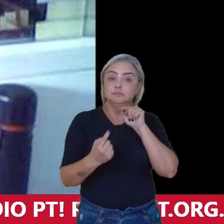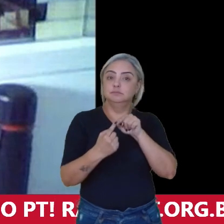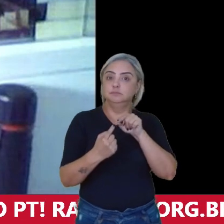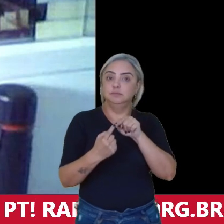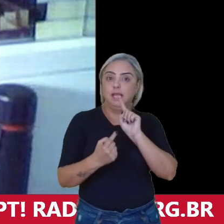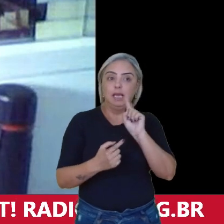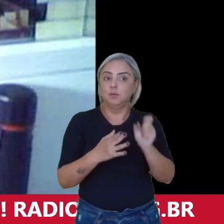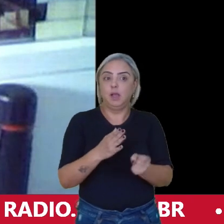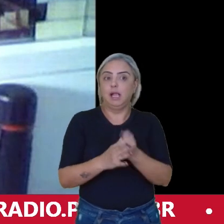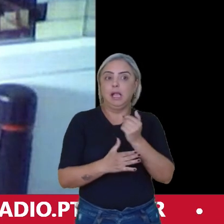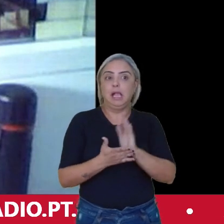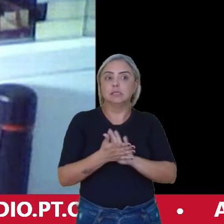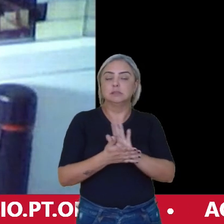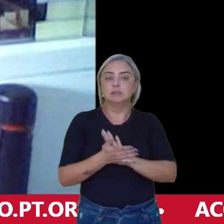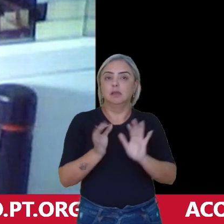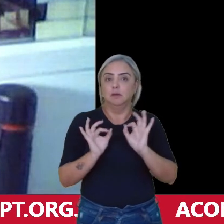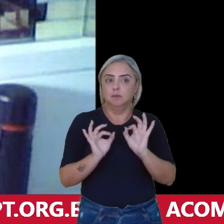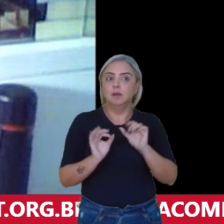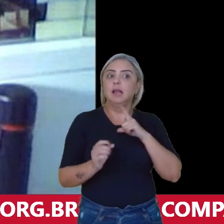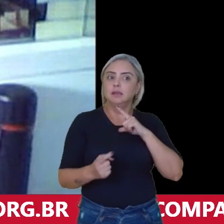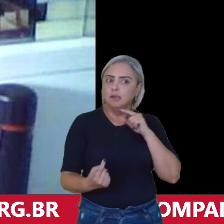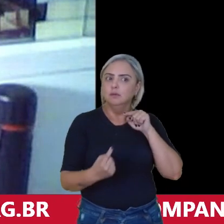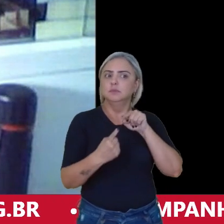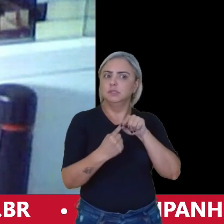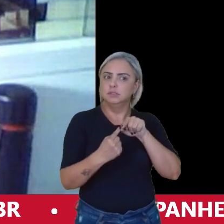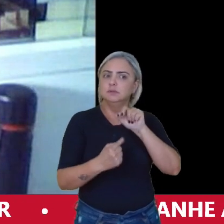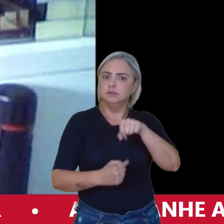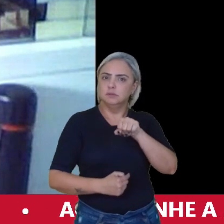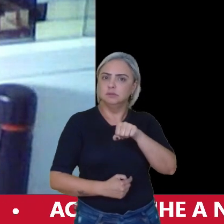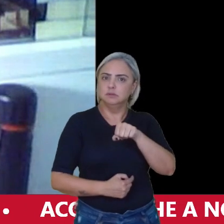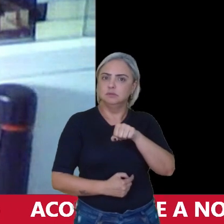não acontece por acaso,